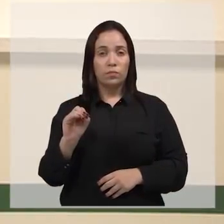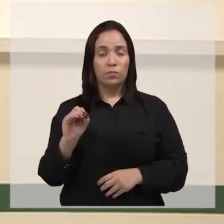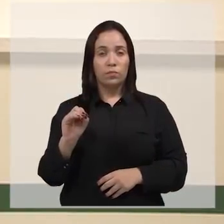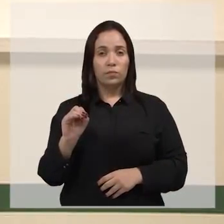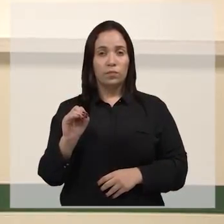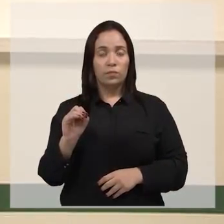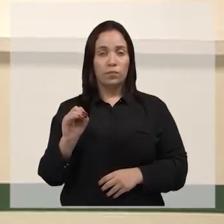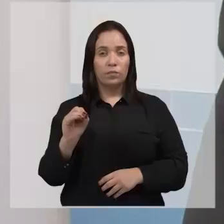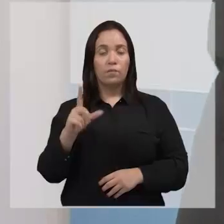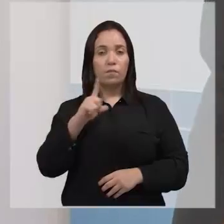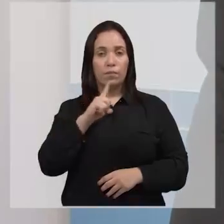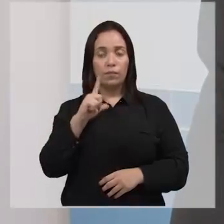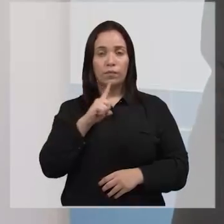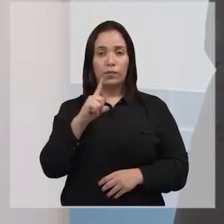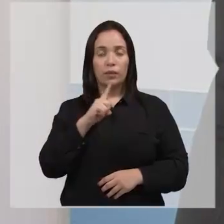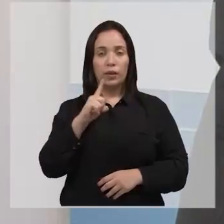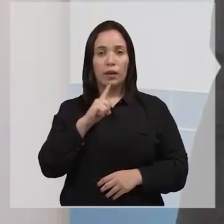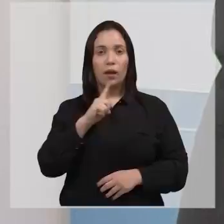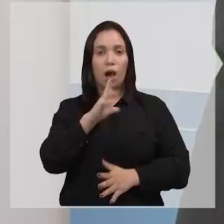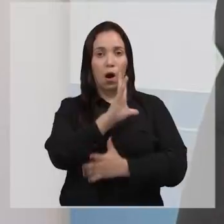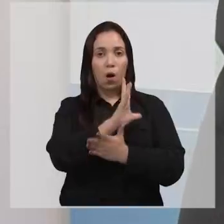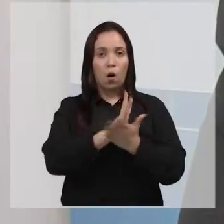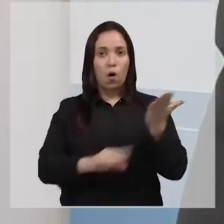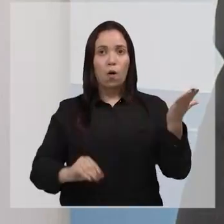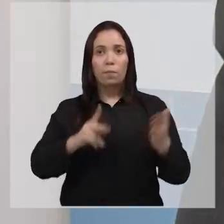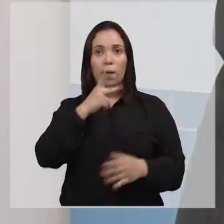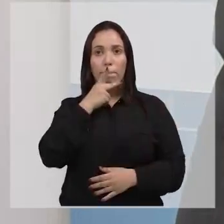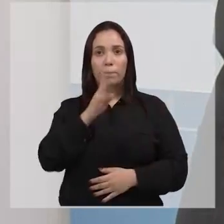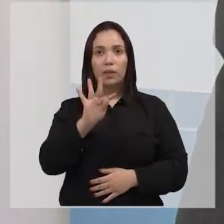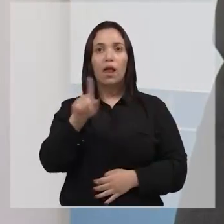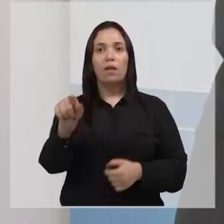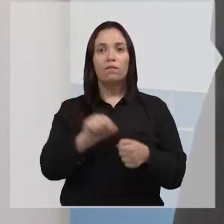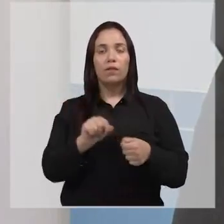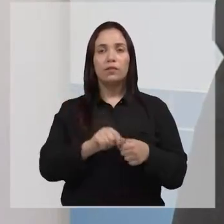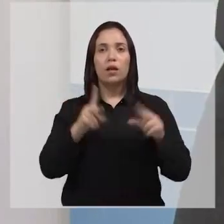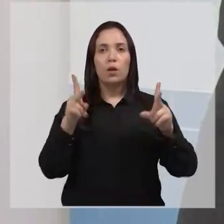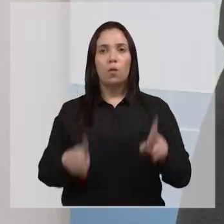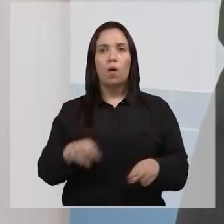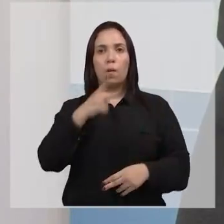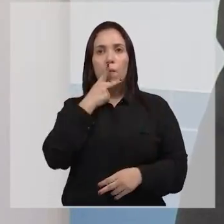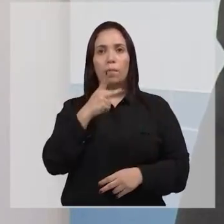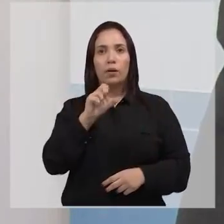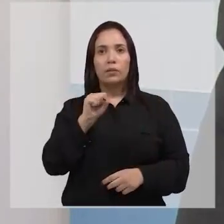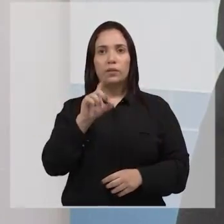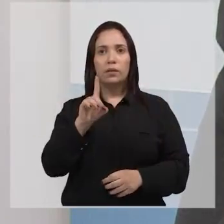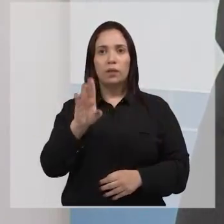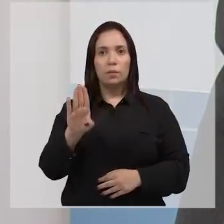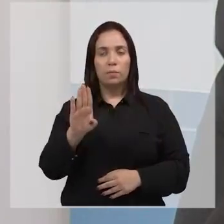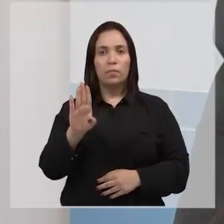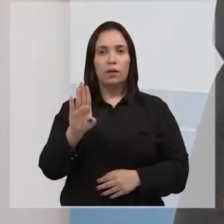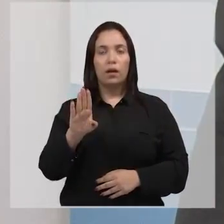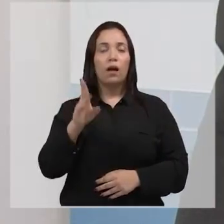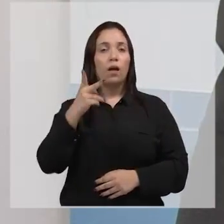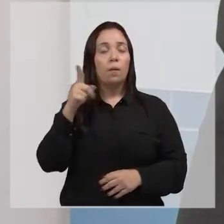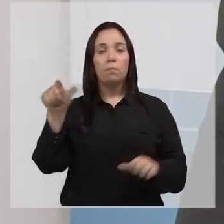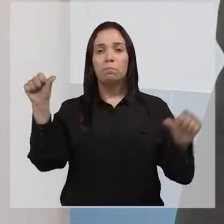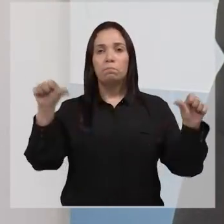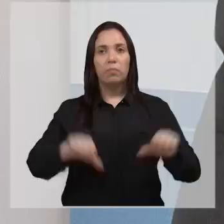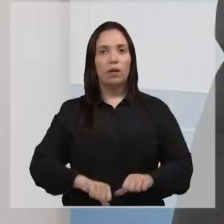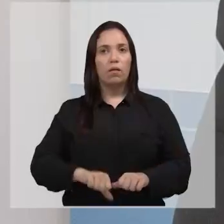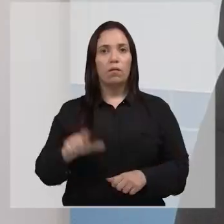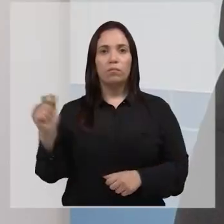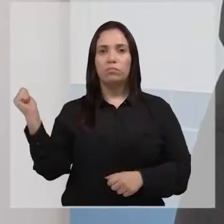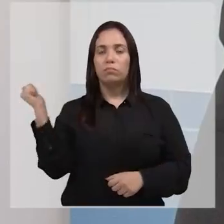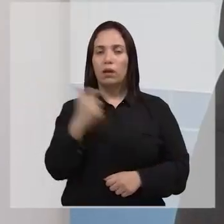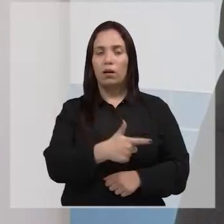pegando esse mantra do PT, puxou para o PSDB. E o PSDB, o senhor Aécio Neves, pior do que o presidente Lula,